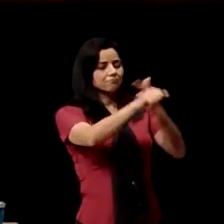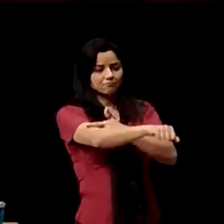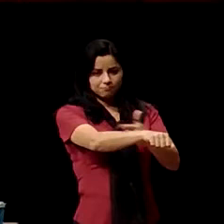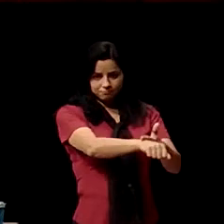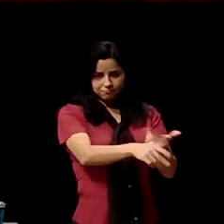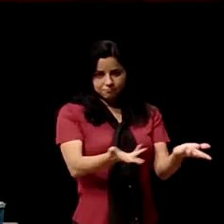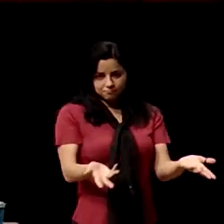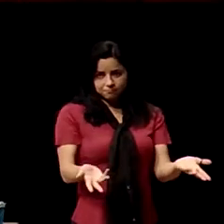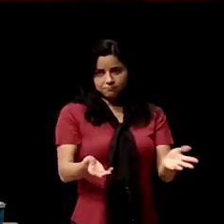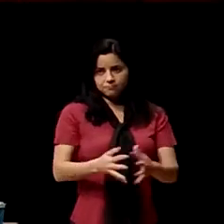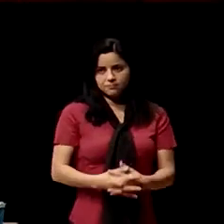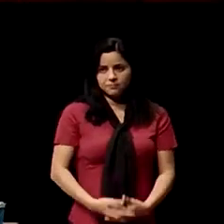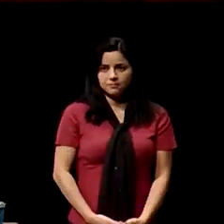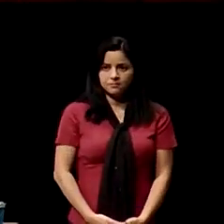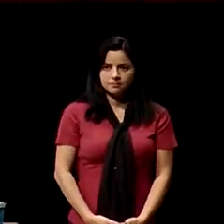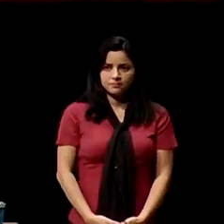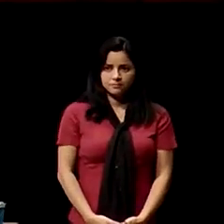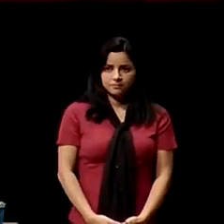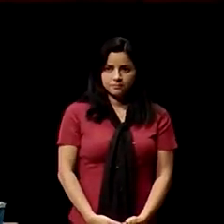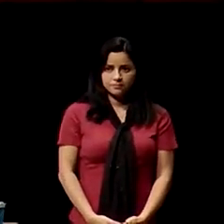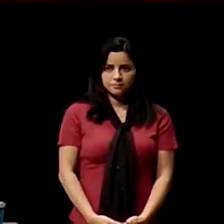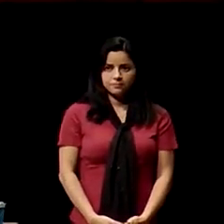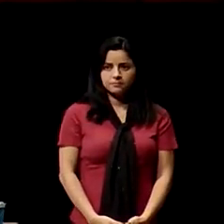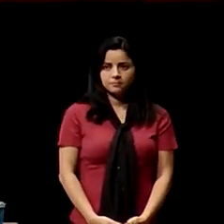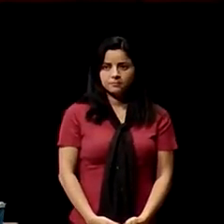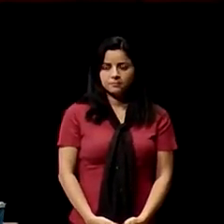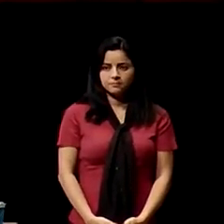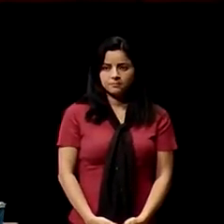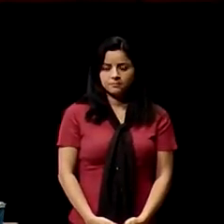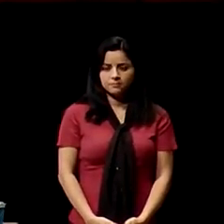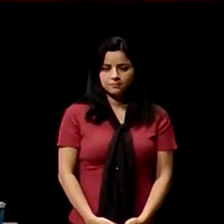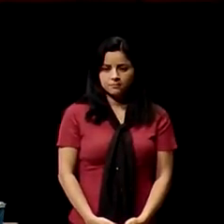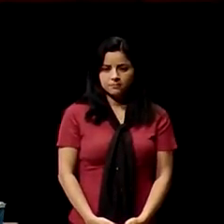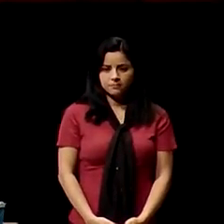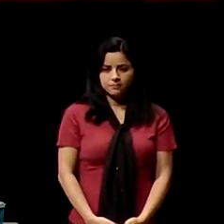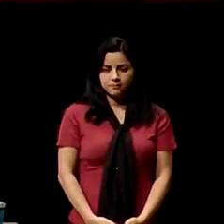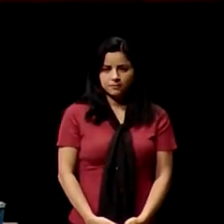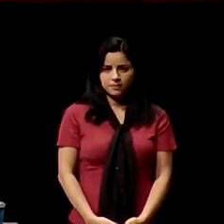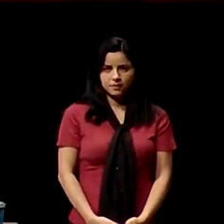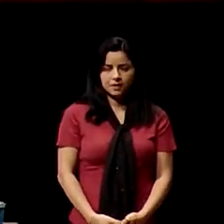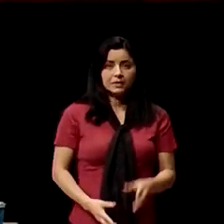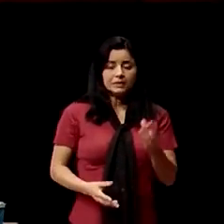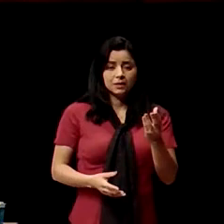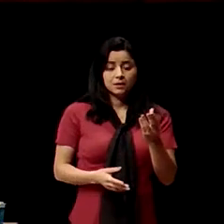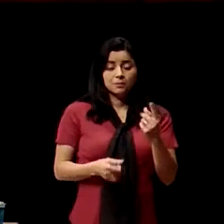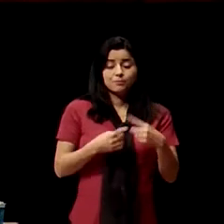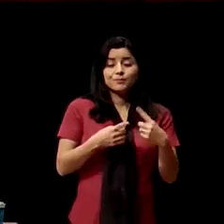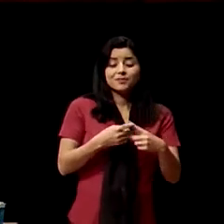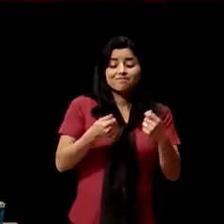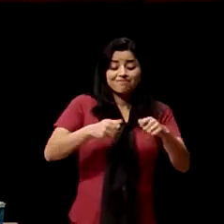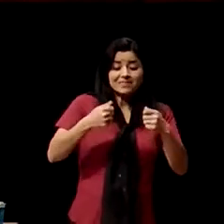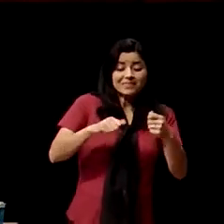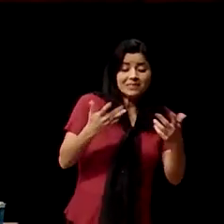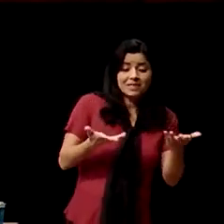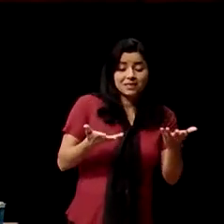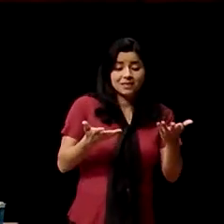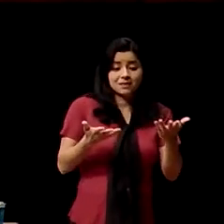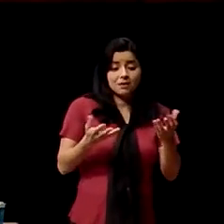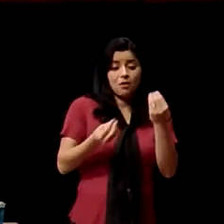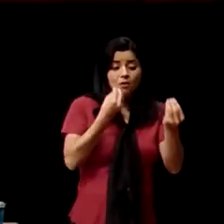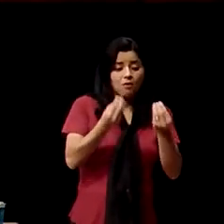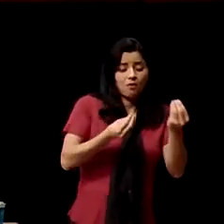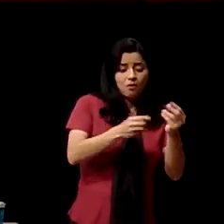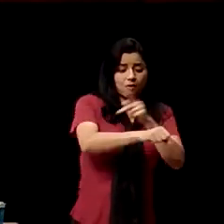As an alternative to individualistic pedagogy. Como uma alternativa para a